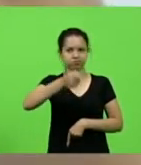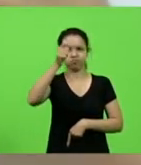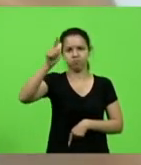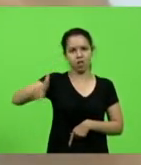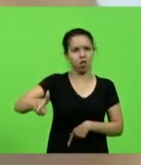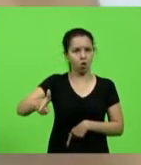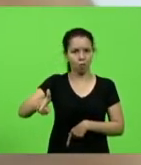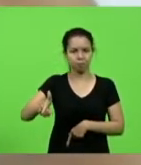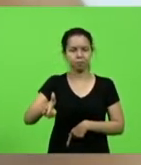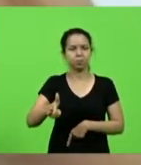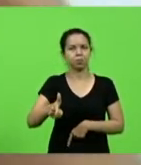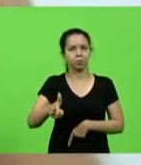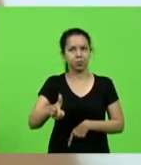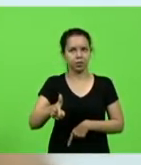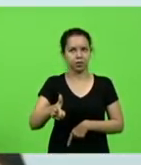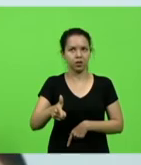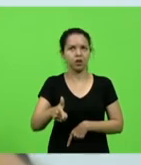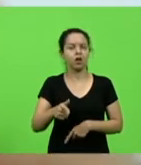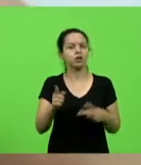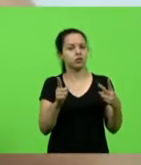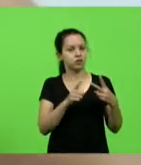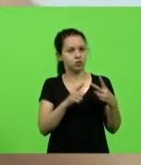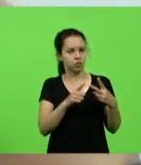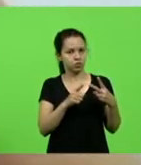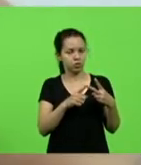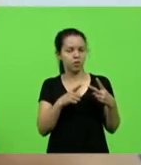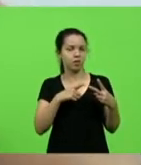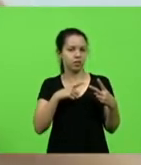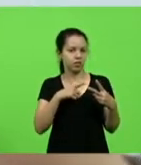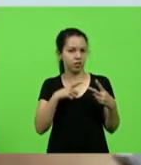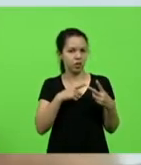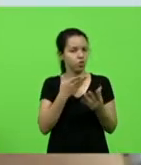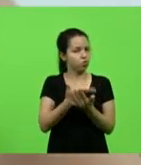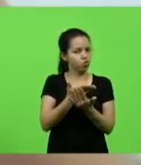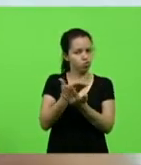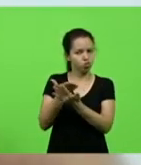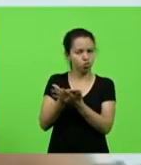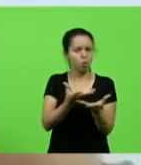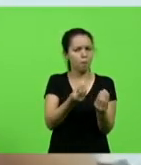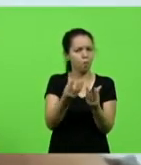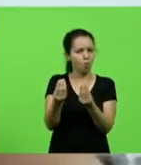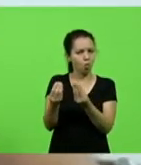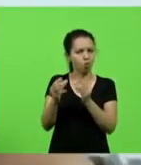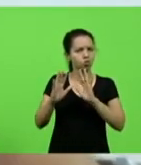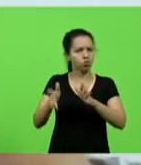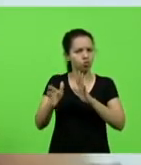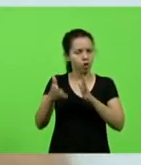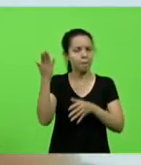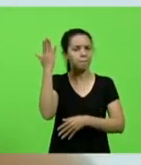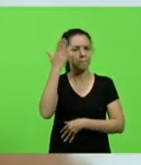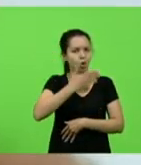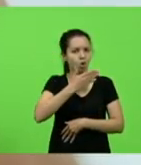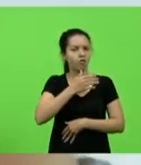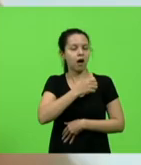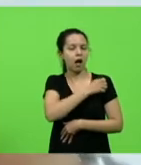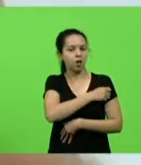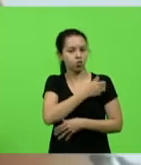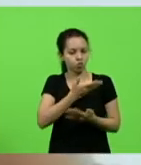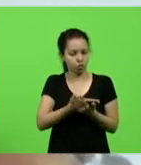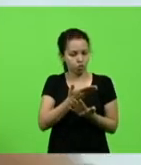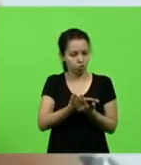educação escolarizada. Temos inúmeros estudos que comprovam que os alunos educados em casa